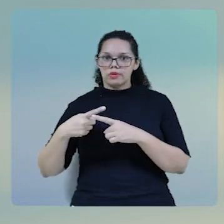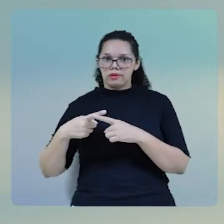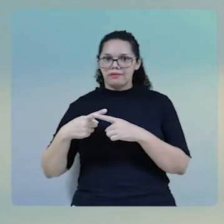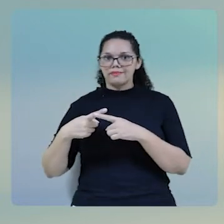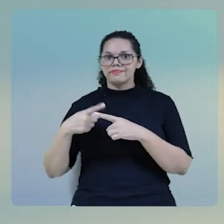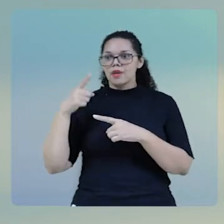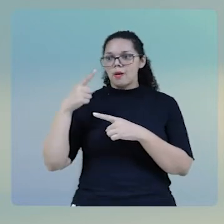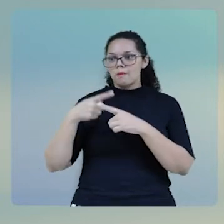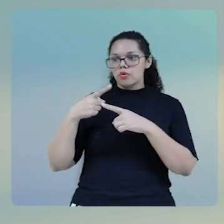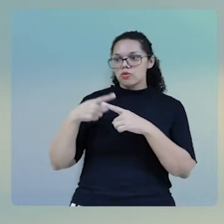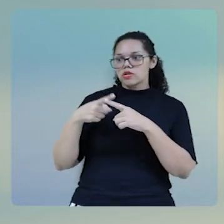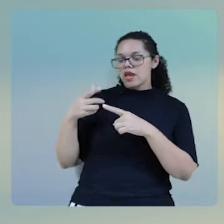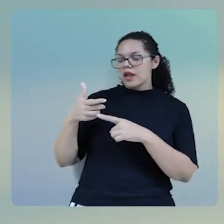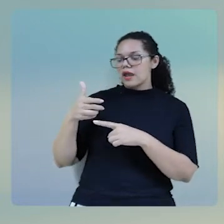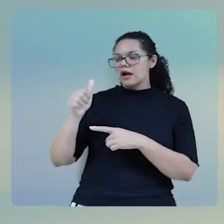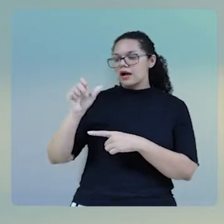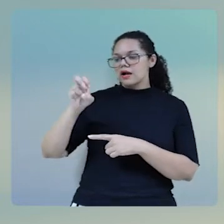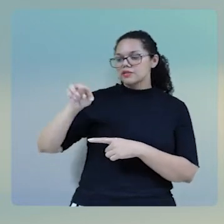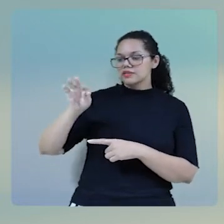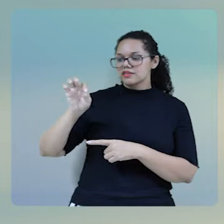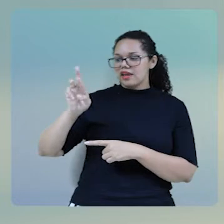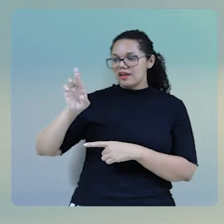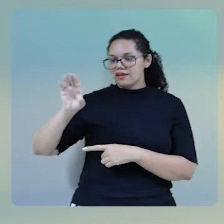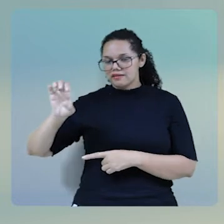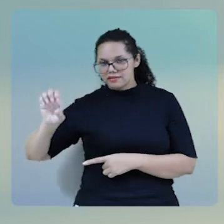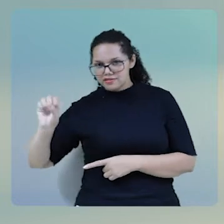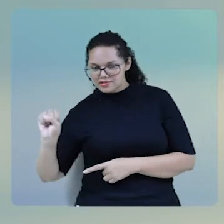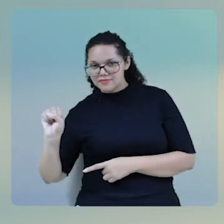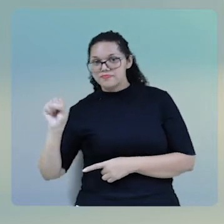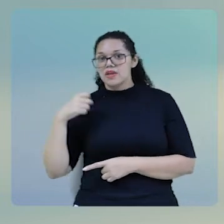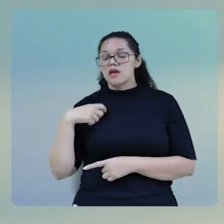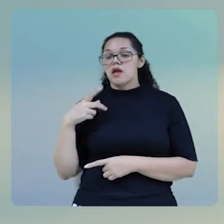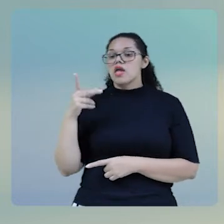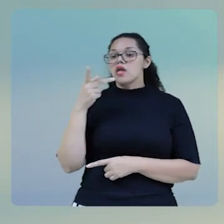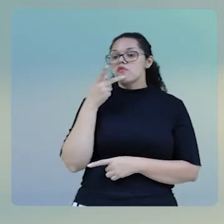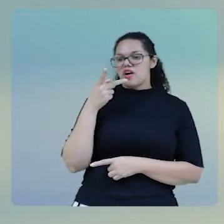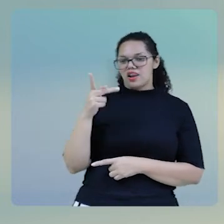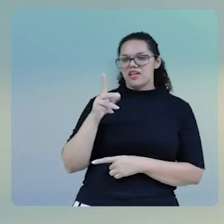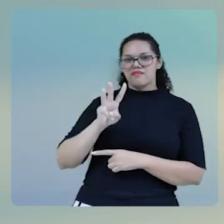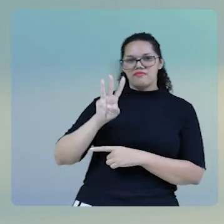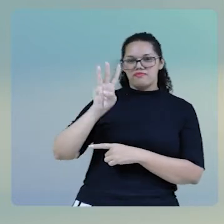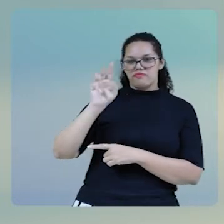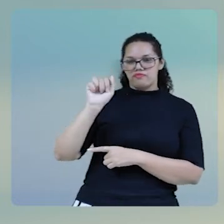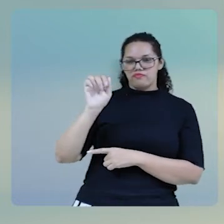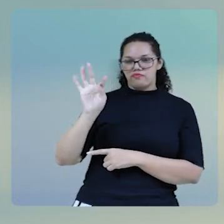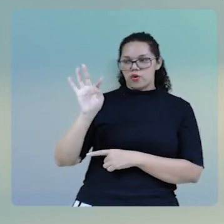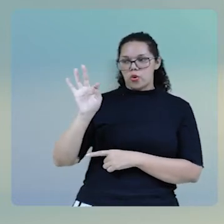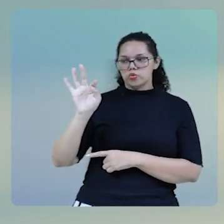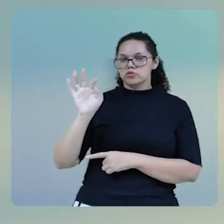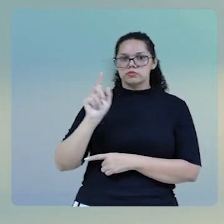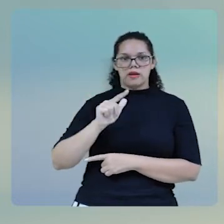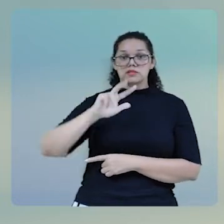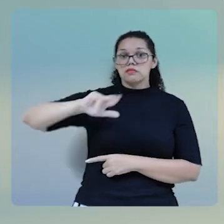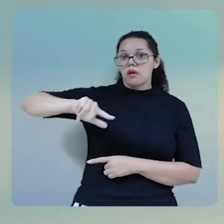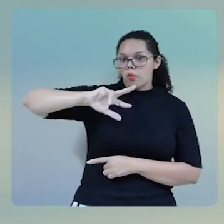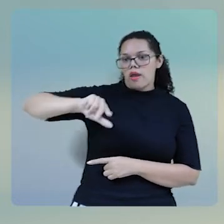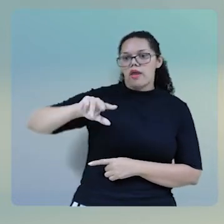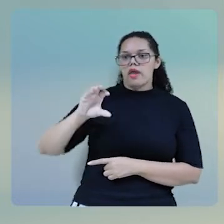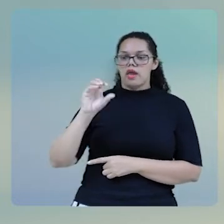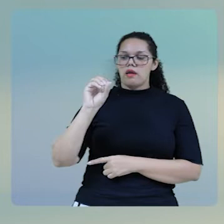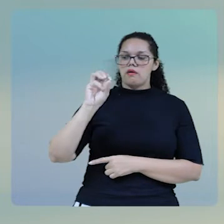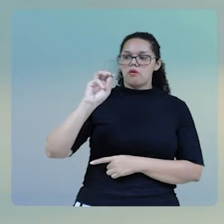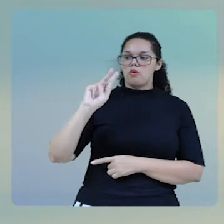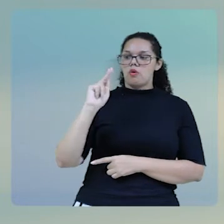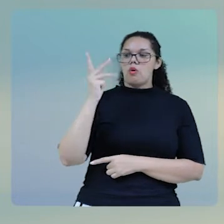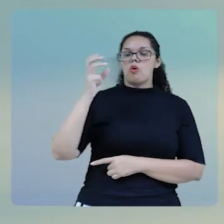amperes. Então a pergunta é, eu botei volts, pessoal, mas não é volts, tá? É ohms. Só fazendo aqui a retificação. Então aqui vai